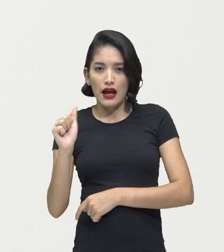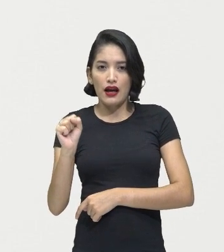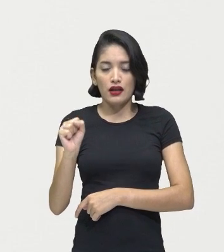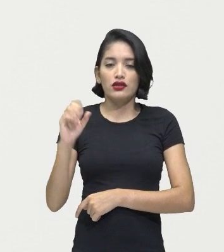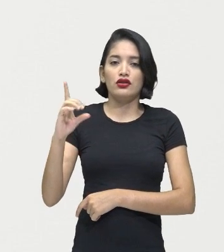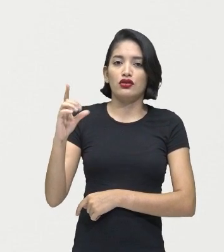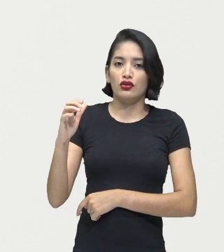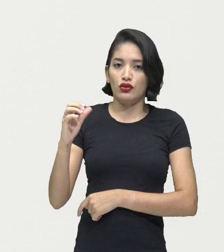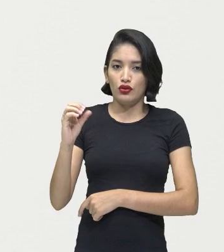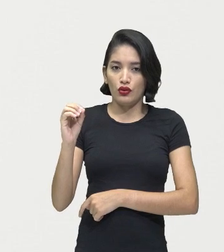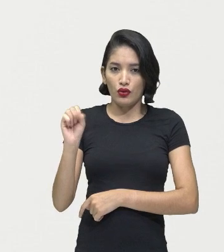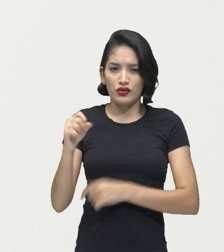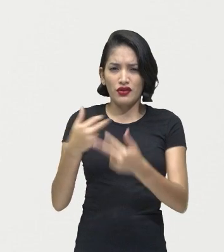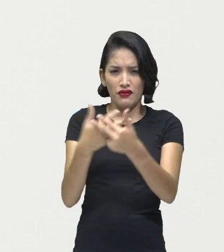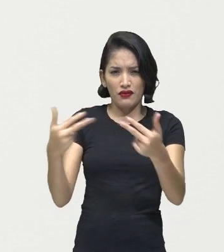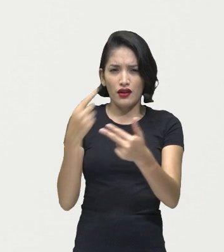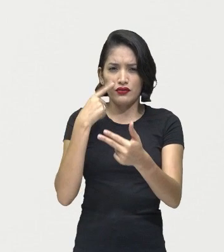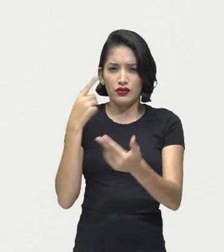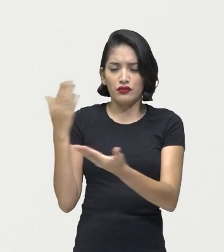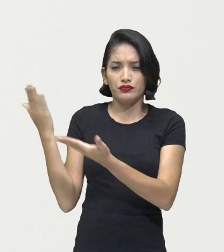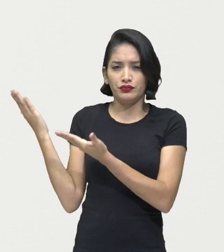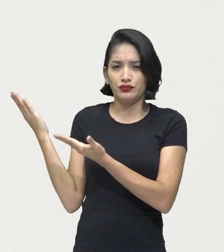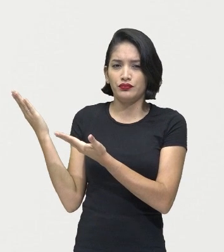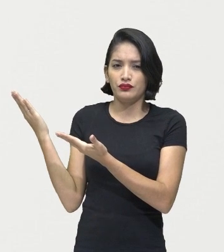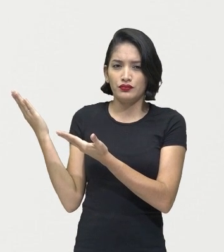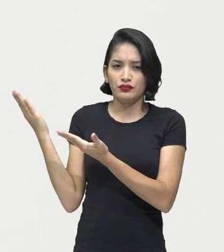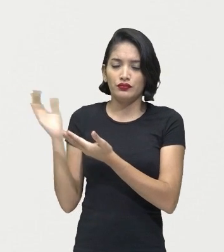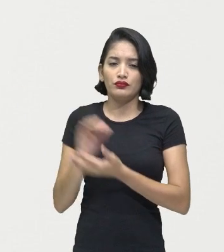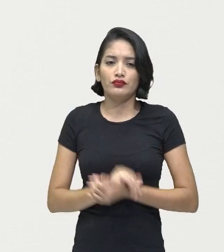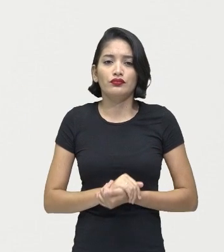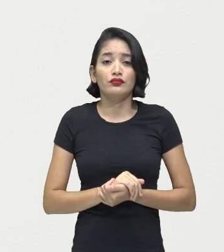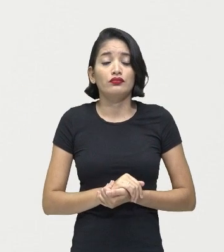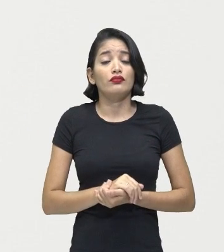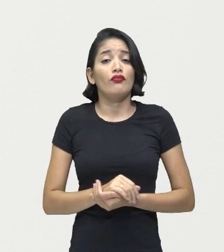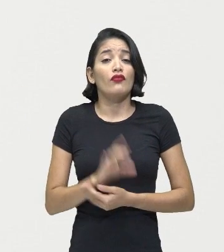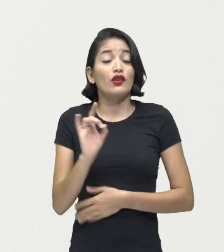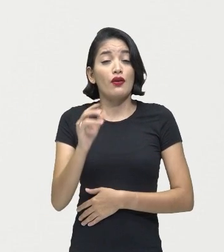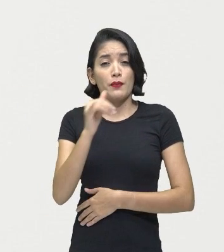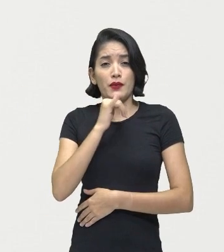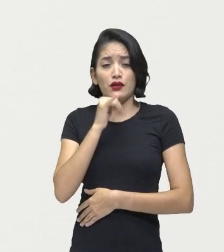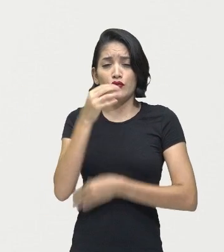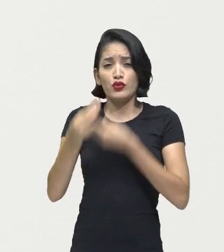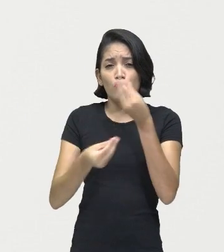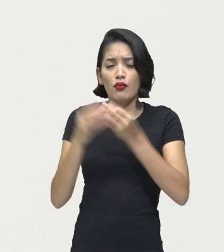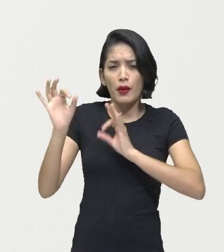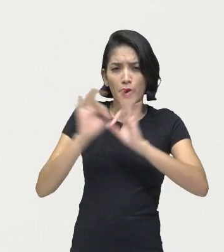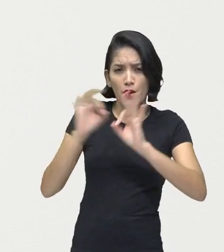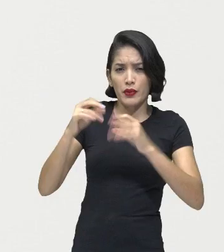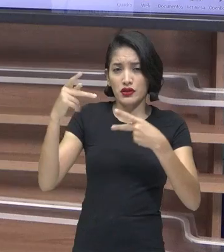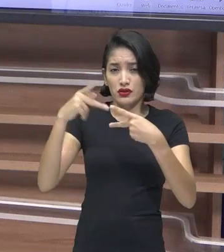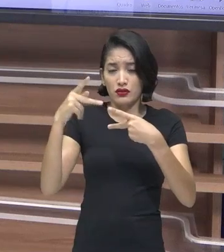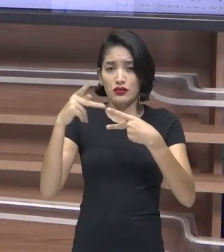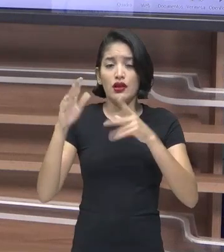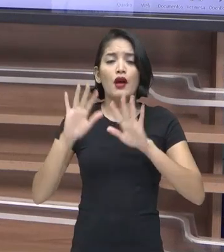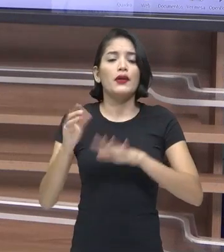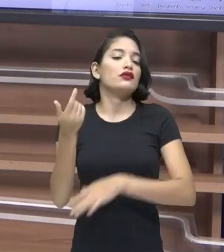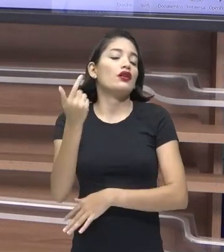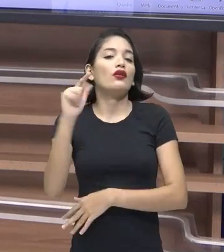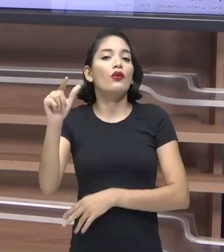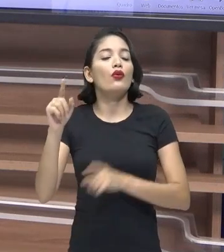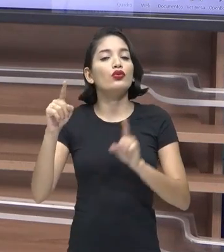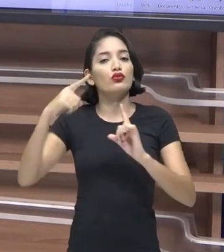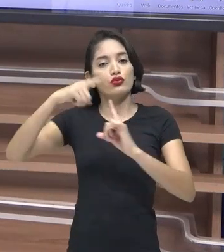O dum, o duma, dumas e dumas. Então, esse é um exemplo, né, da formação das preposições. É claro que nós temos